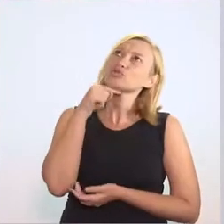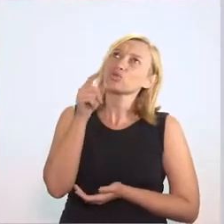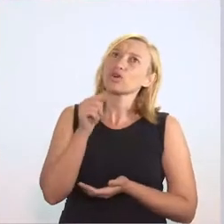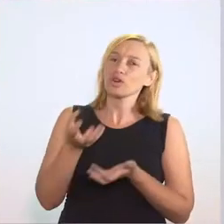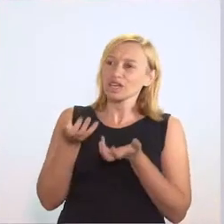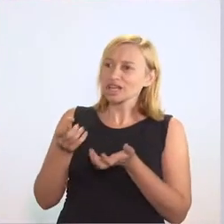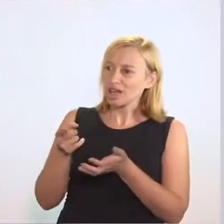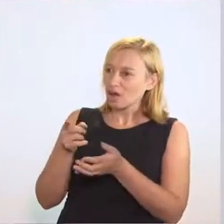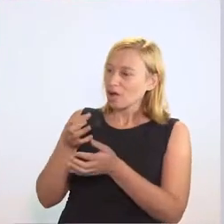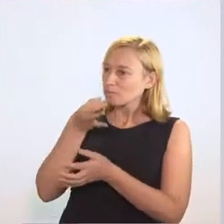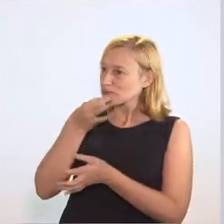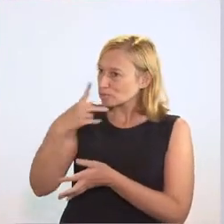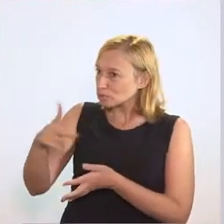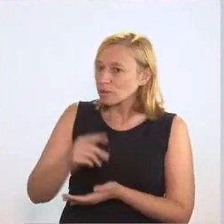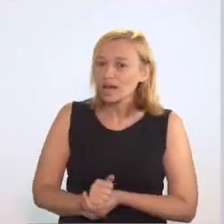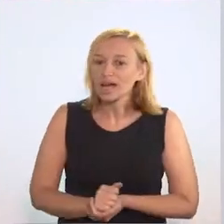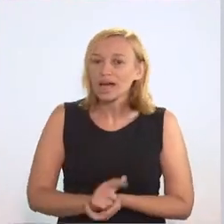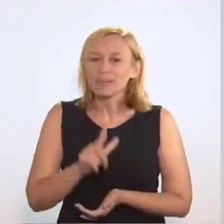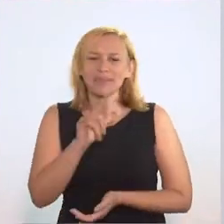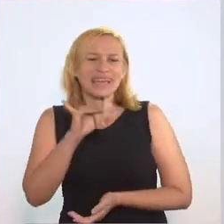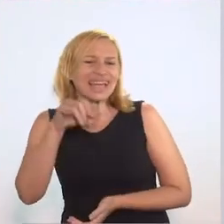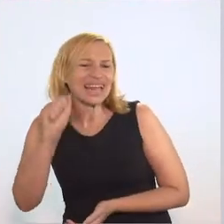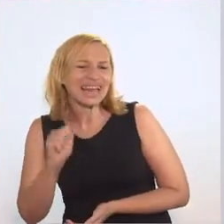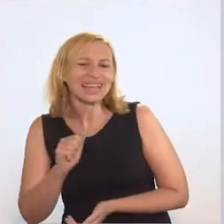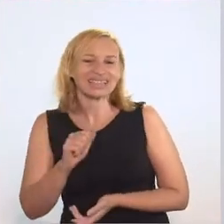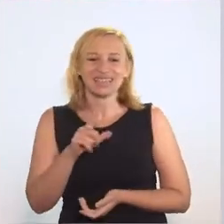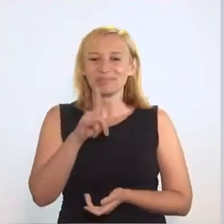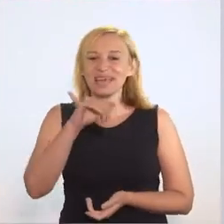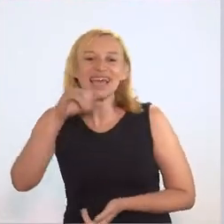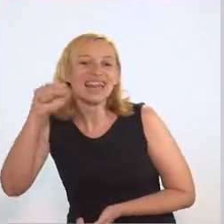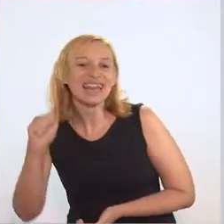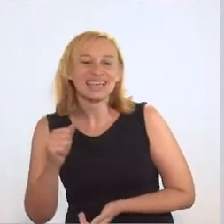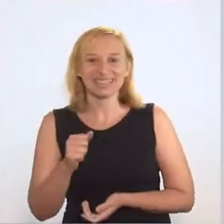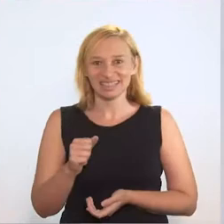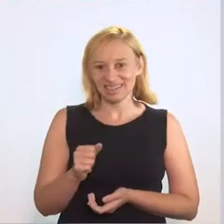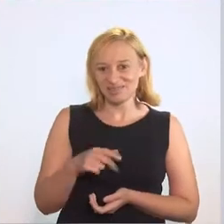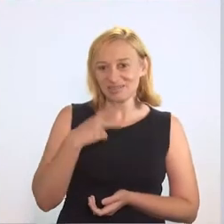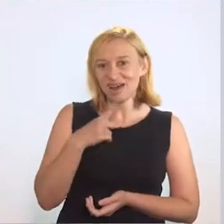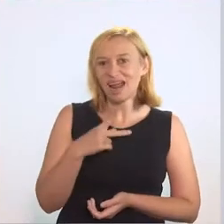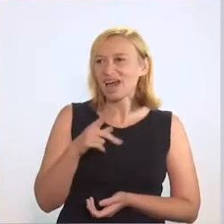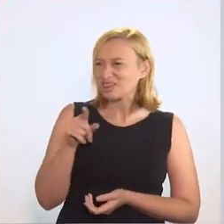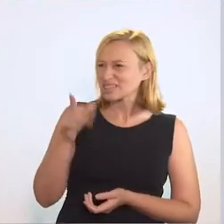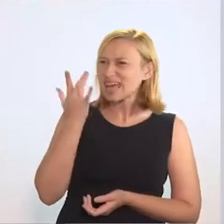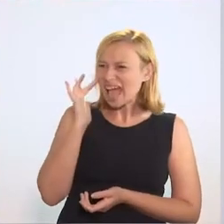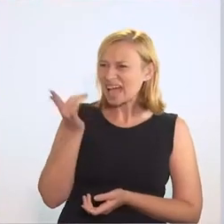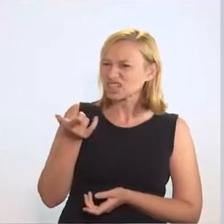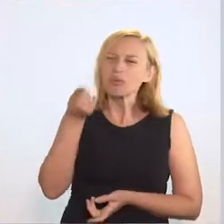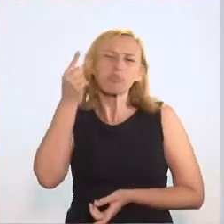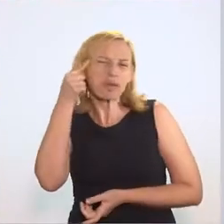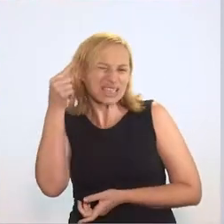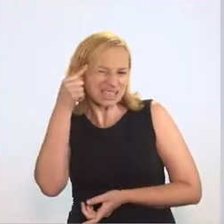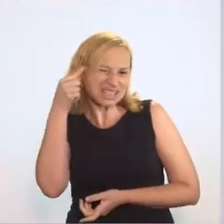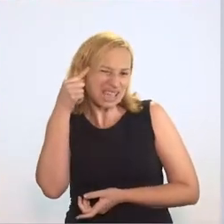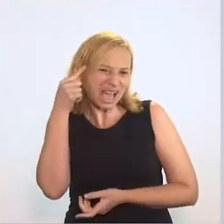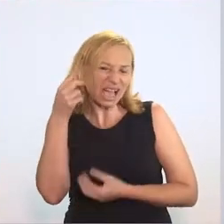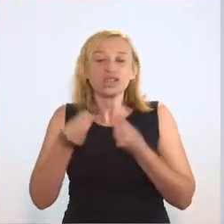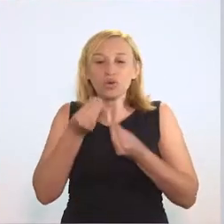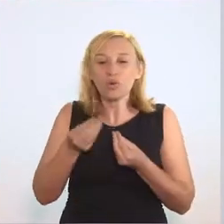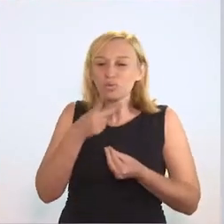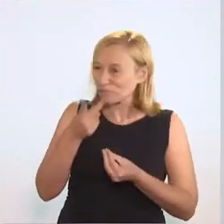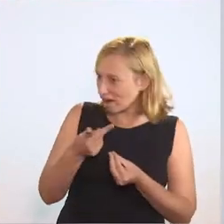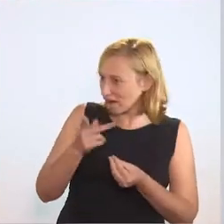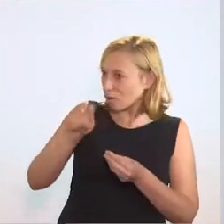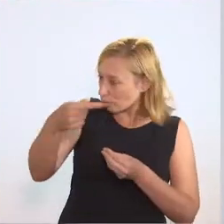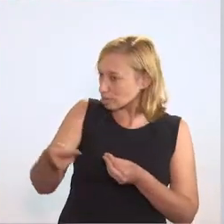dúvida, queria até ouvir a opinião de vocês, que a gente fala assim, minha linda, não sei o que, minha linda. Isso assim, será que isso também a gente tem que pensar a